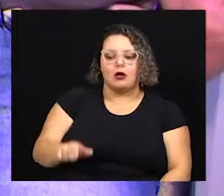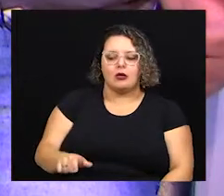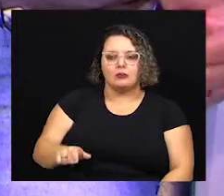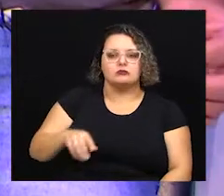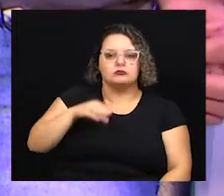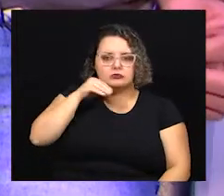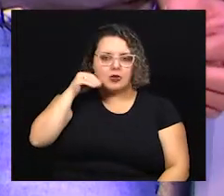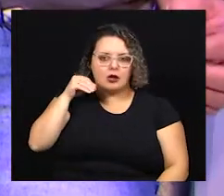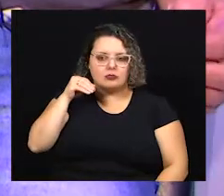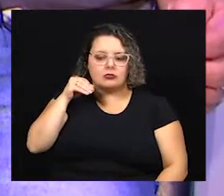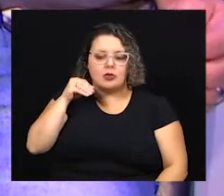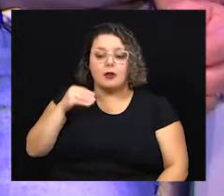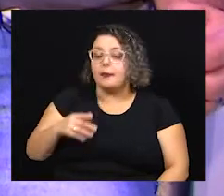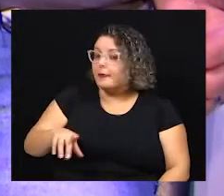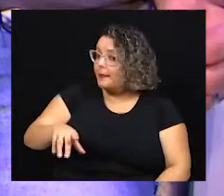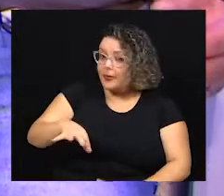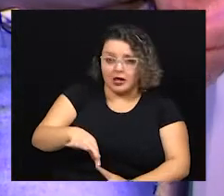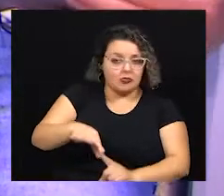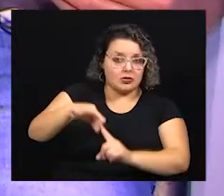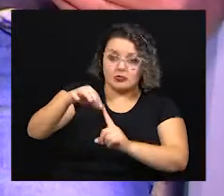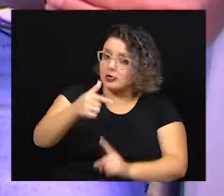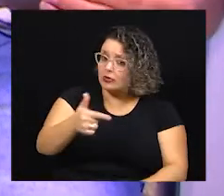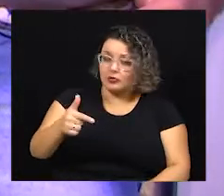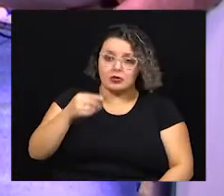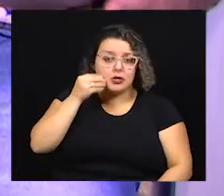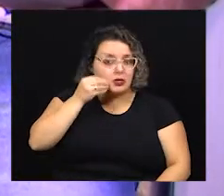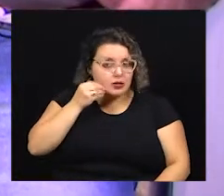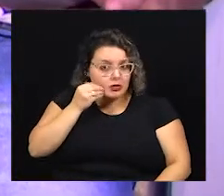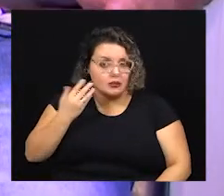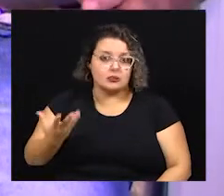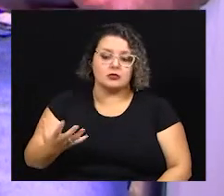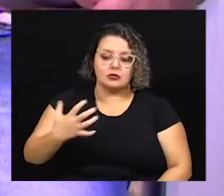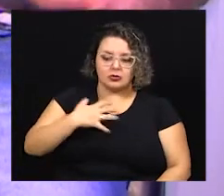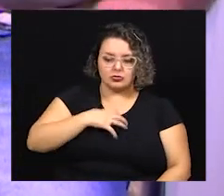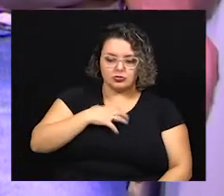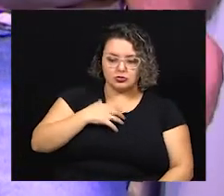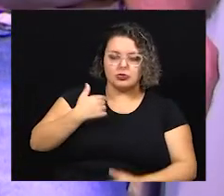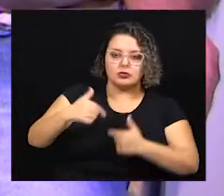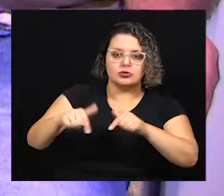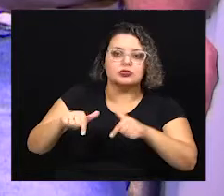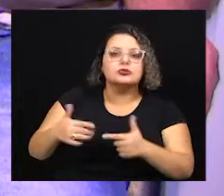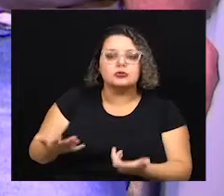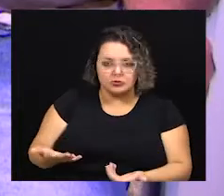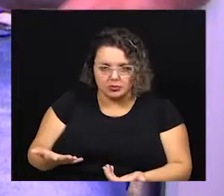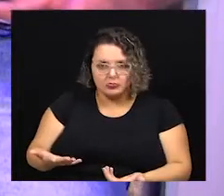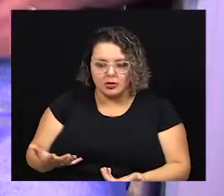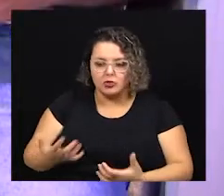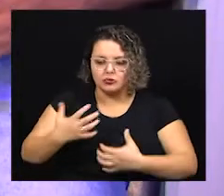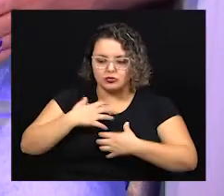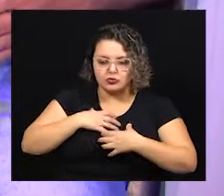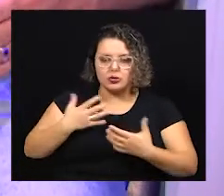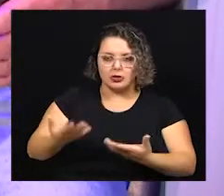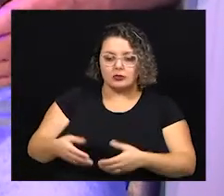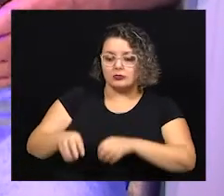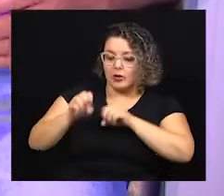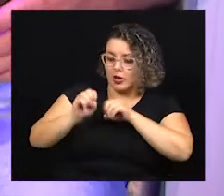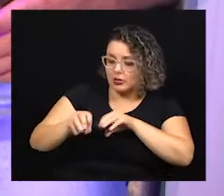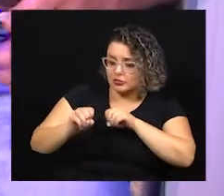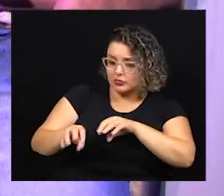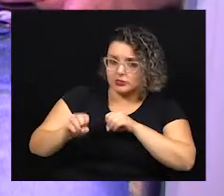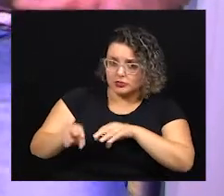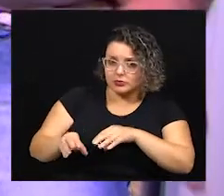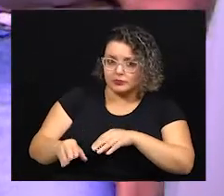prefere que não tenha experiência. Tá? Porque a gente tem um modus operandi aqui de trabalho, então a gente ensina